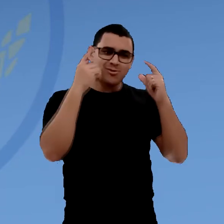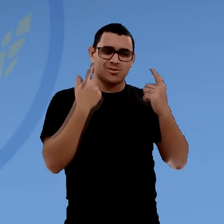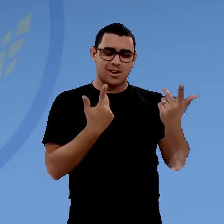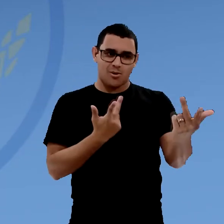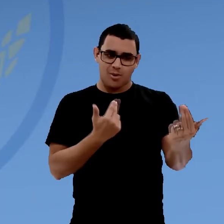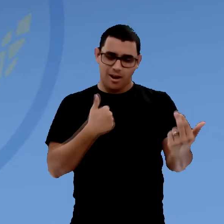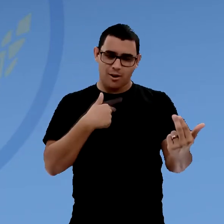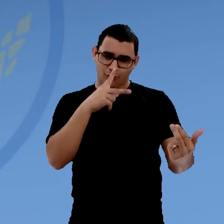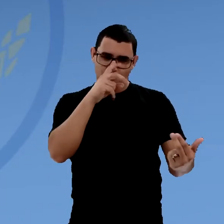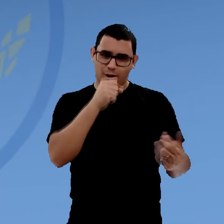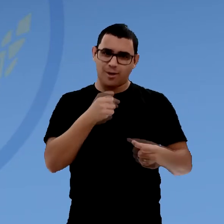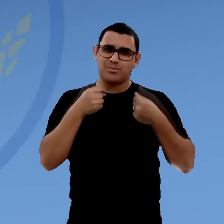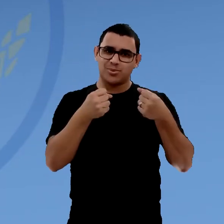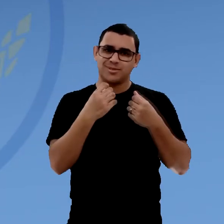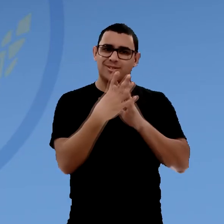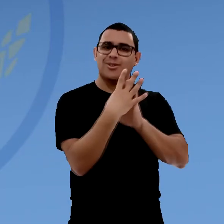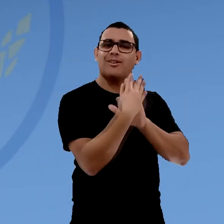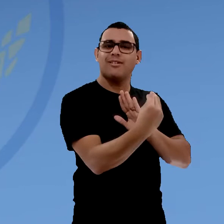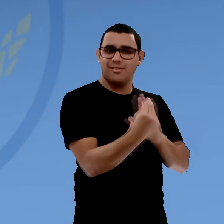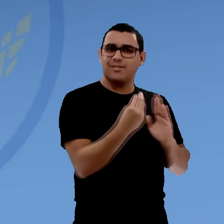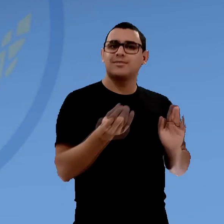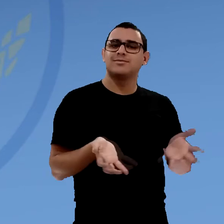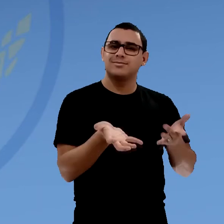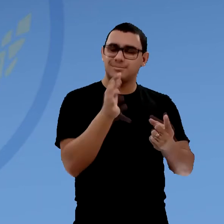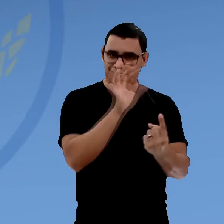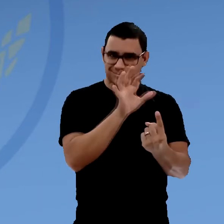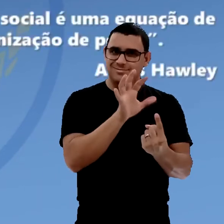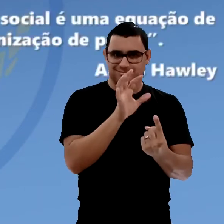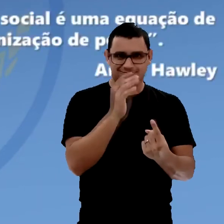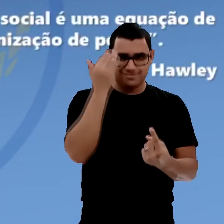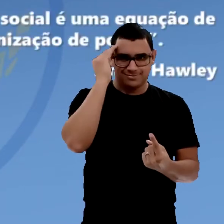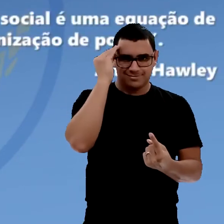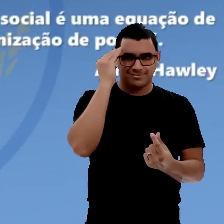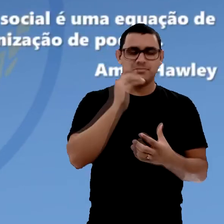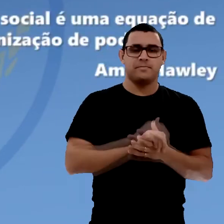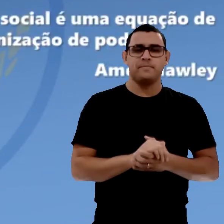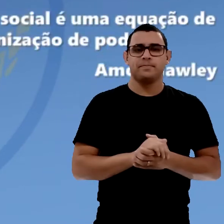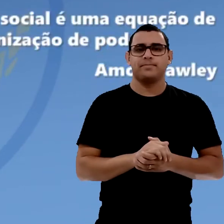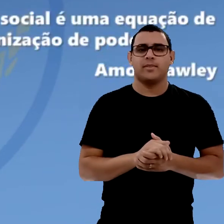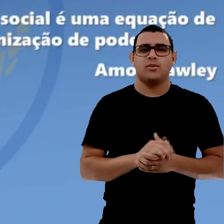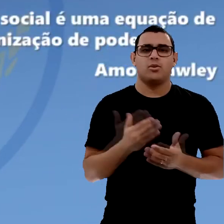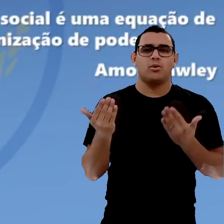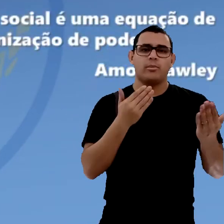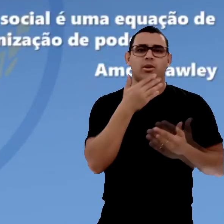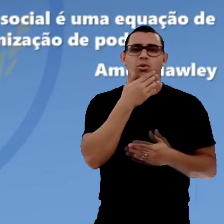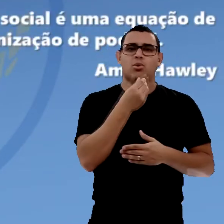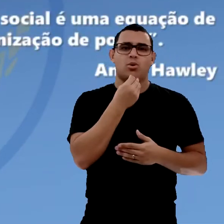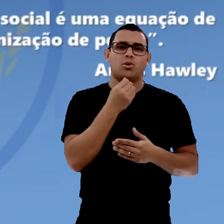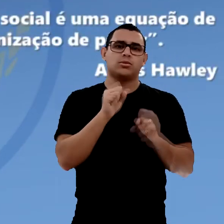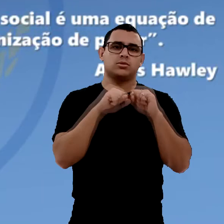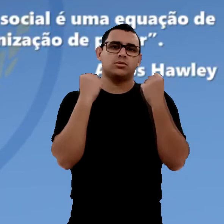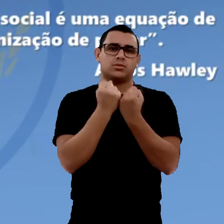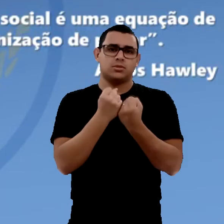o comportamento de outras pessoas, lhe dá o sinônimo de poder. Como diz o